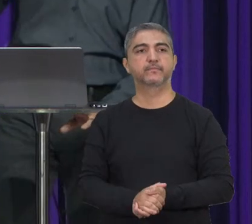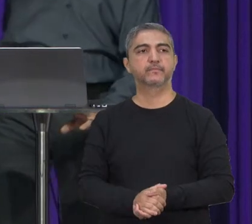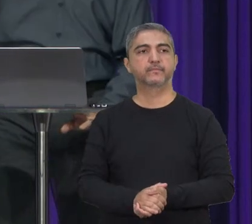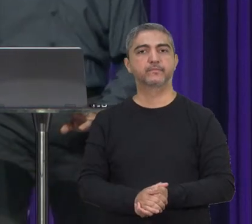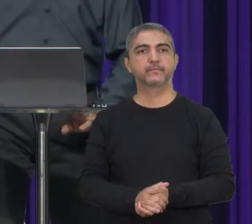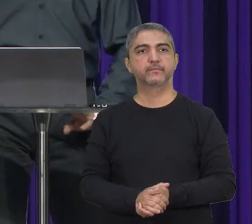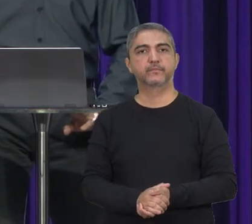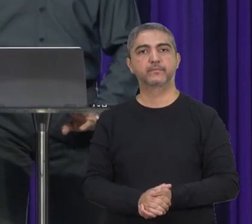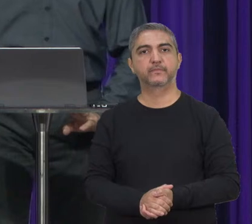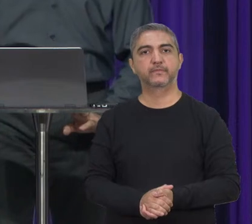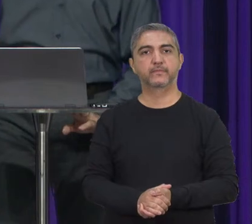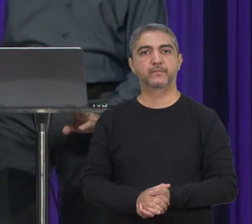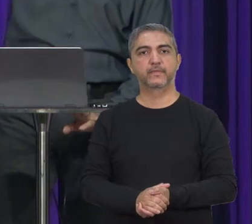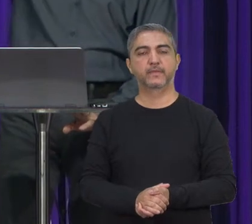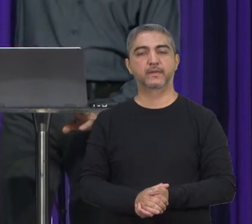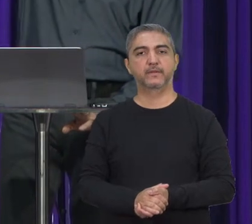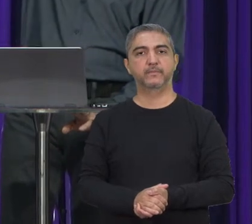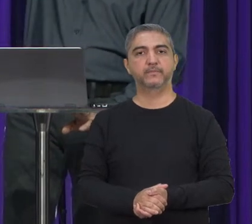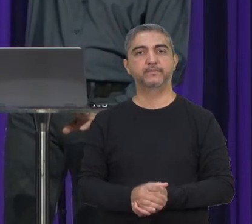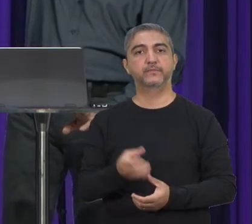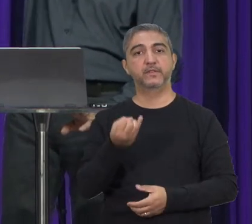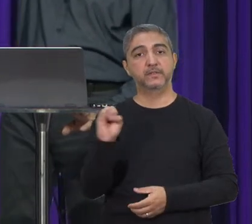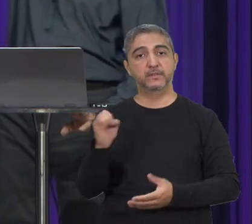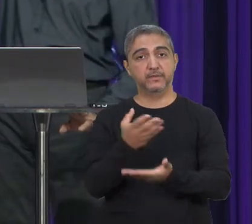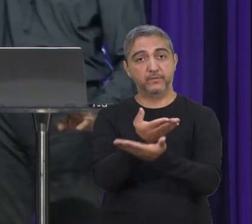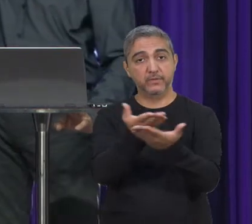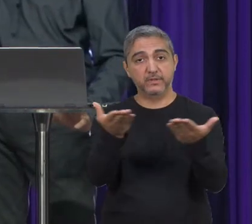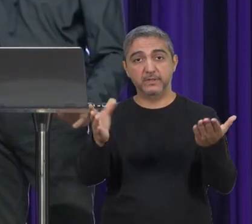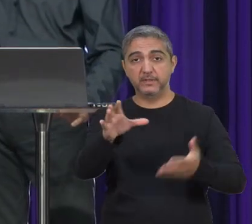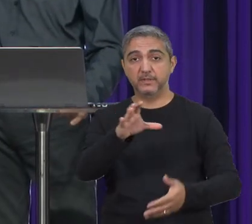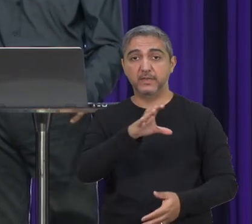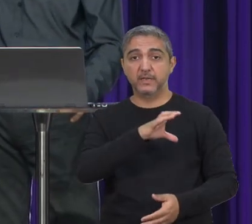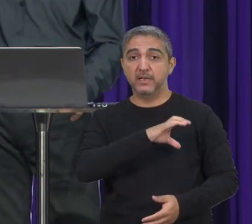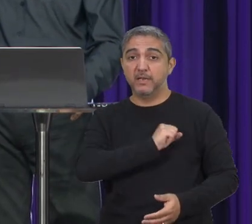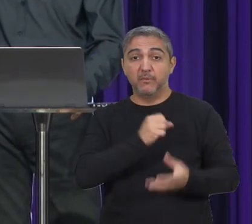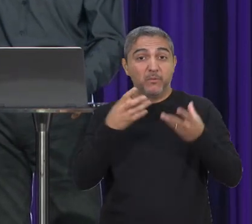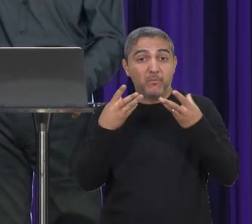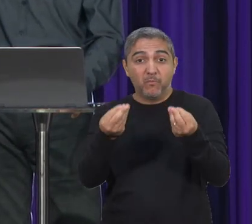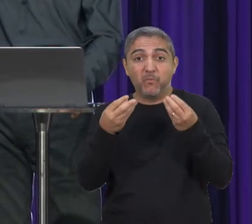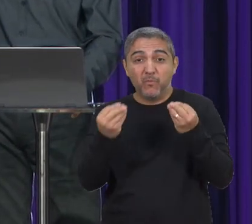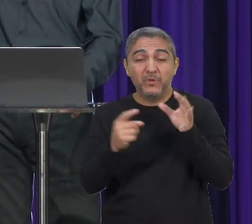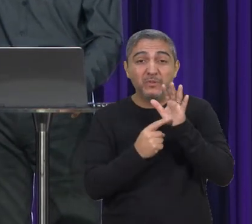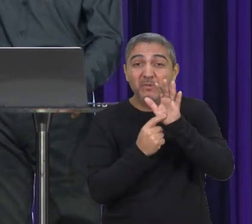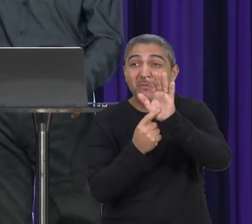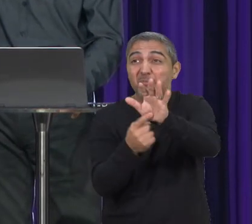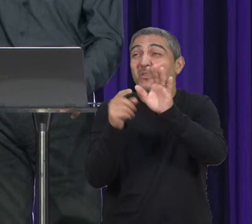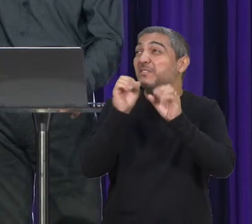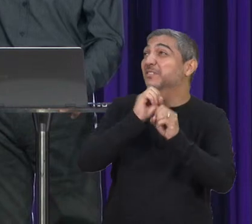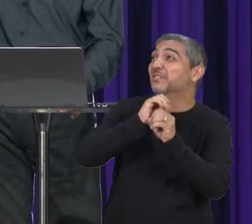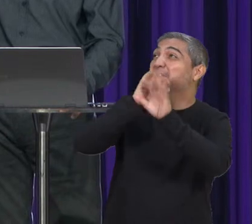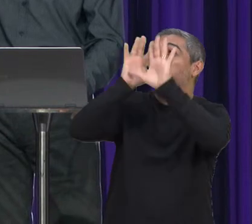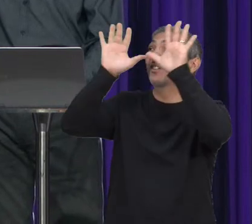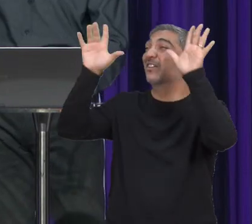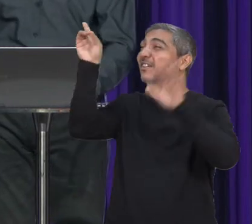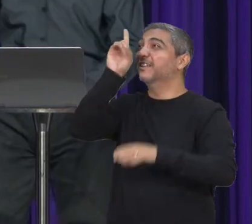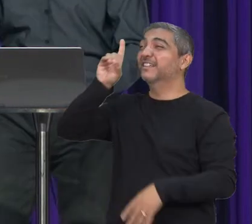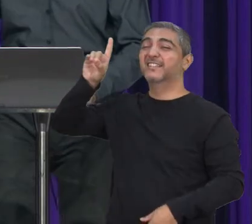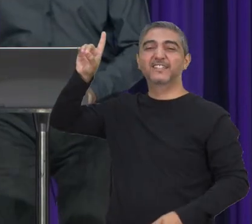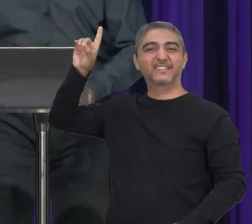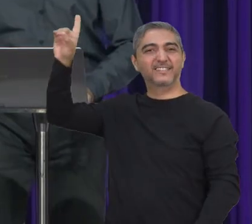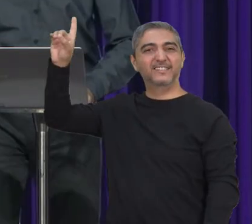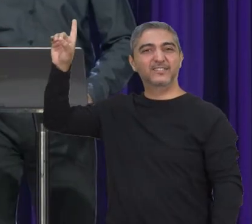quando vocês amam muito, trazem grande glória ao meu Pai